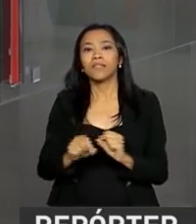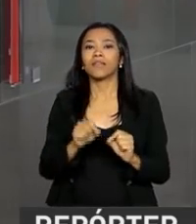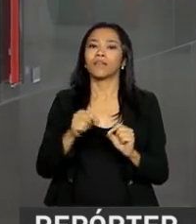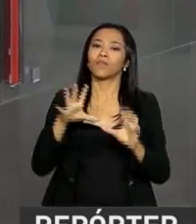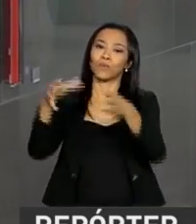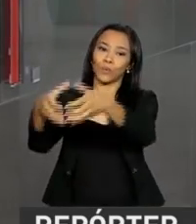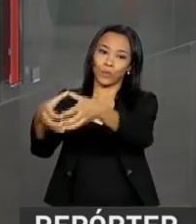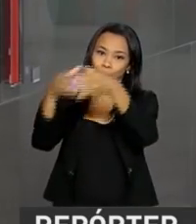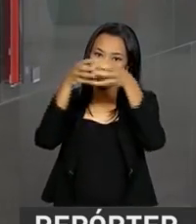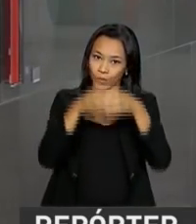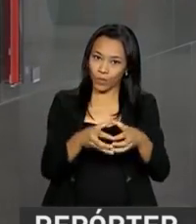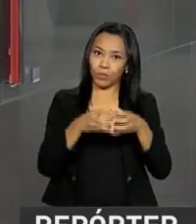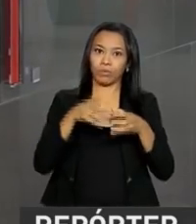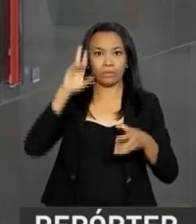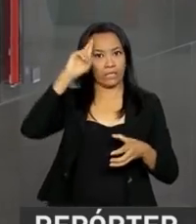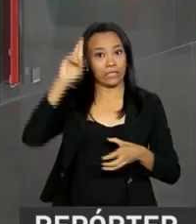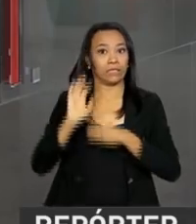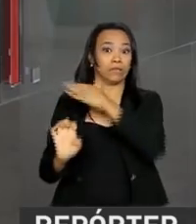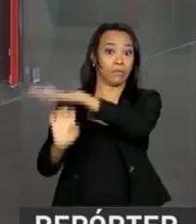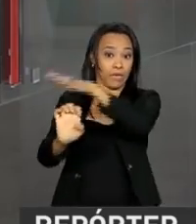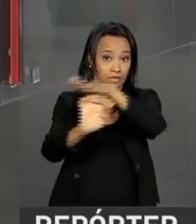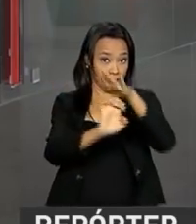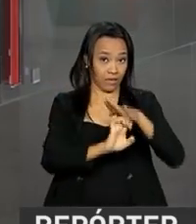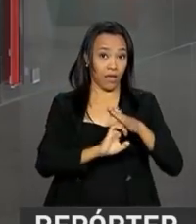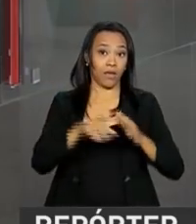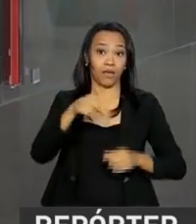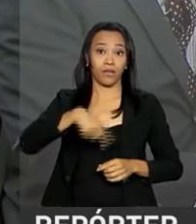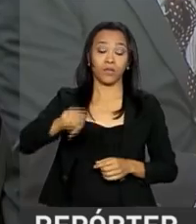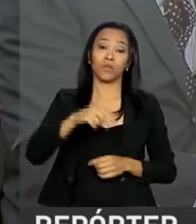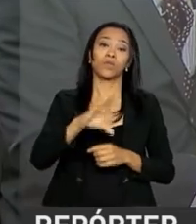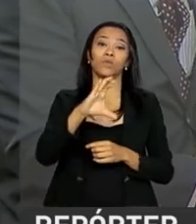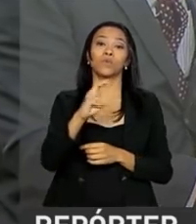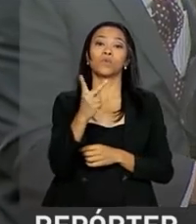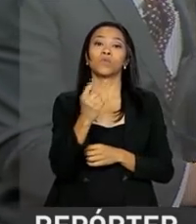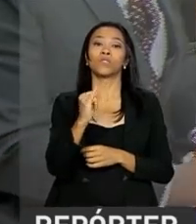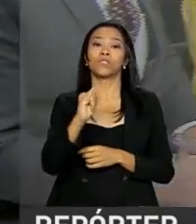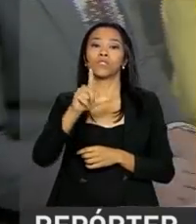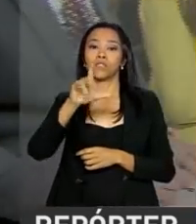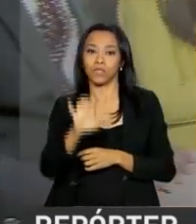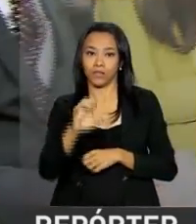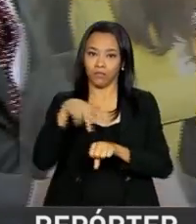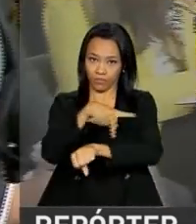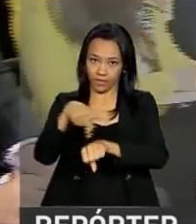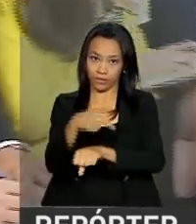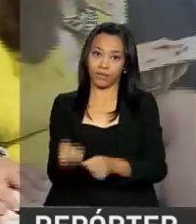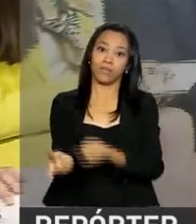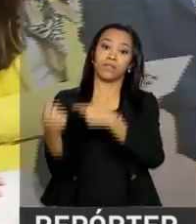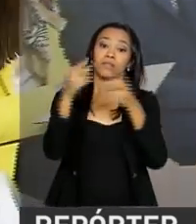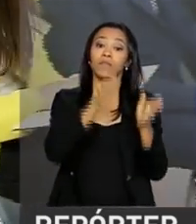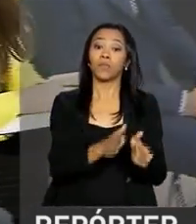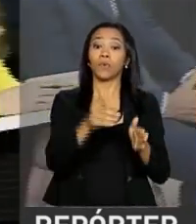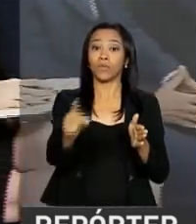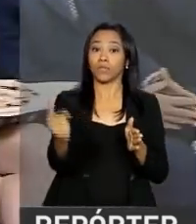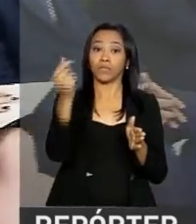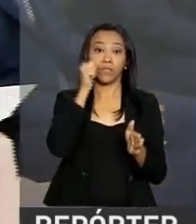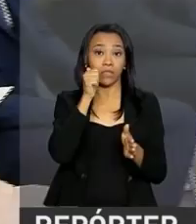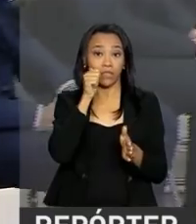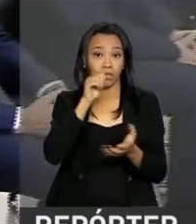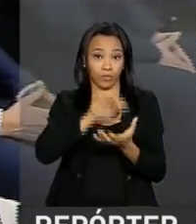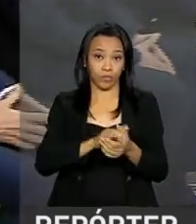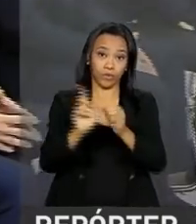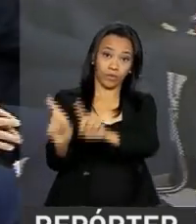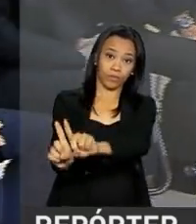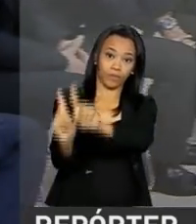comitiva de empresários e investidores chilenos depois disso ele desceu aqui ao segundo andar acompanhado da primeira dama Marcela